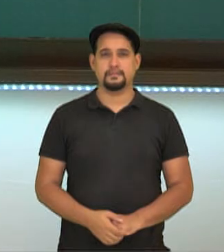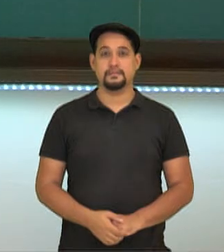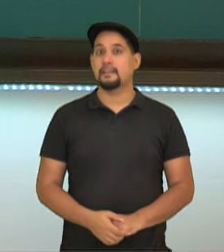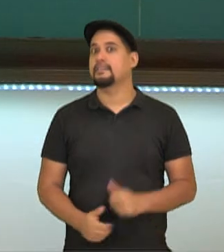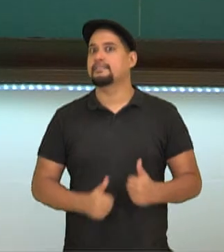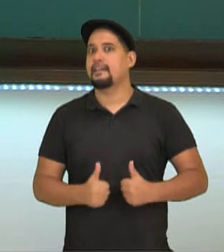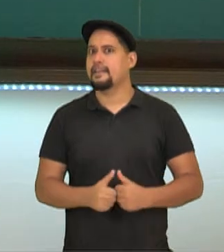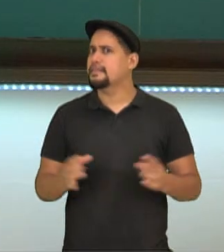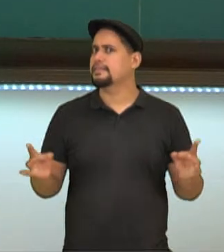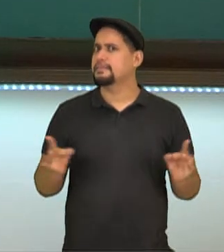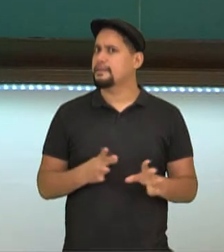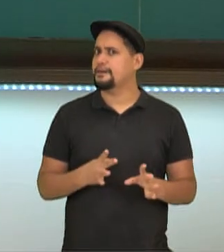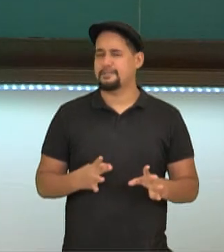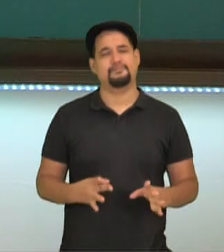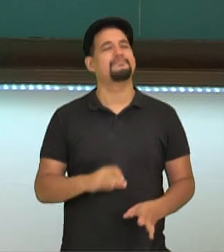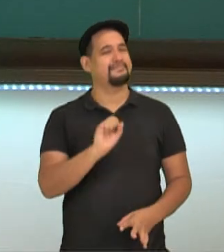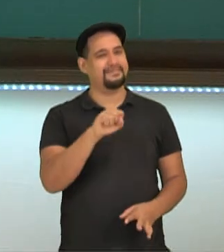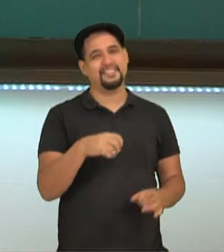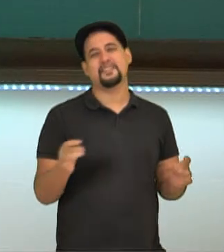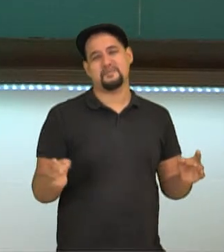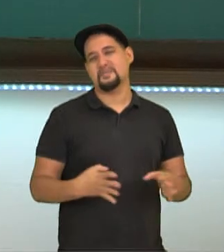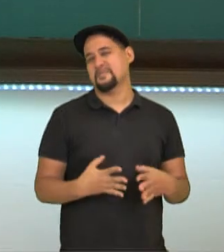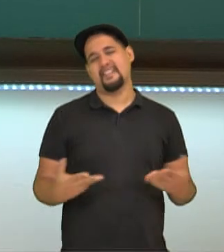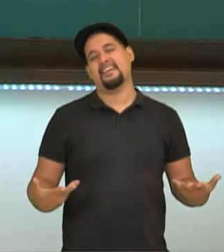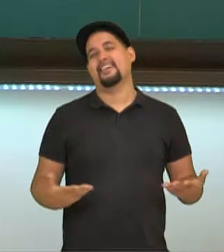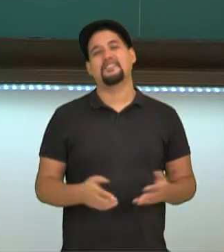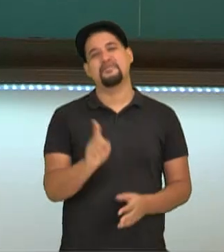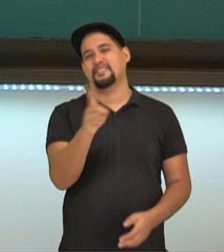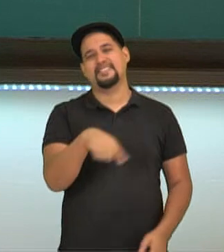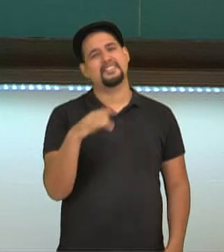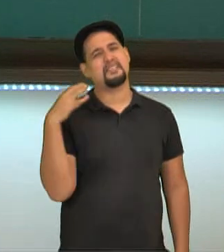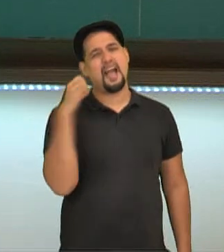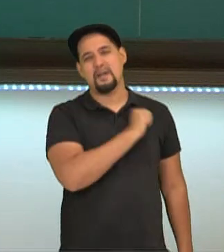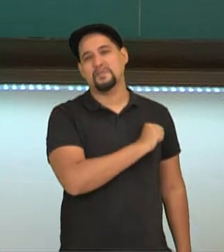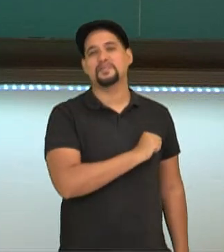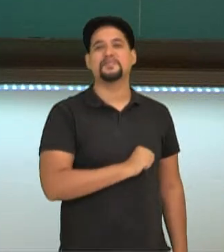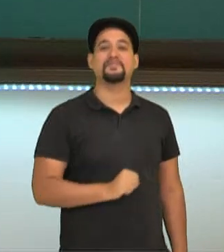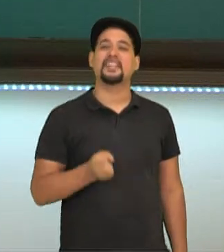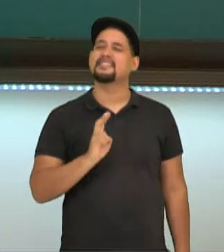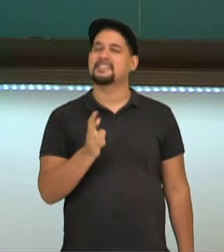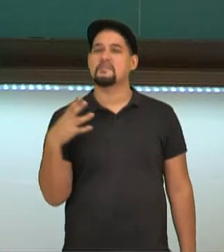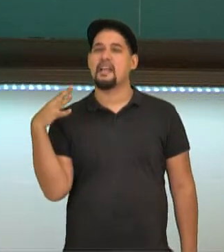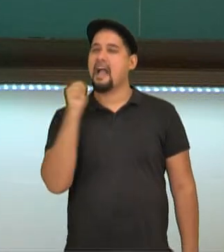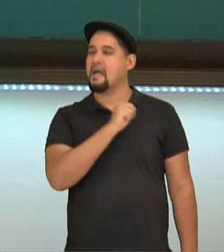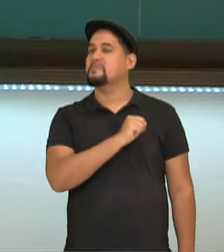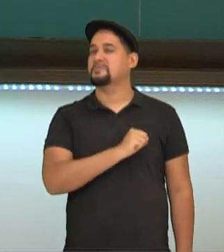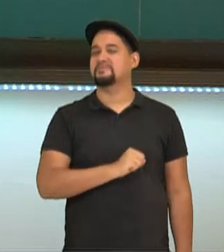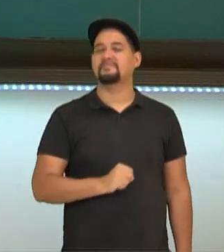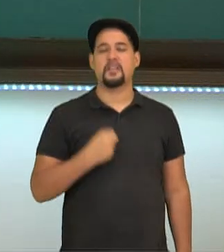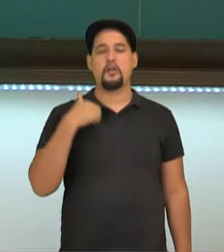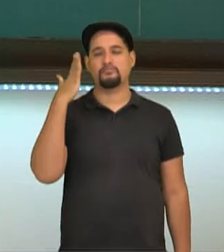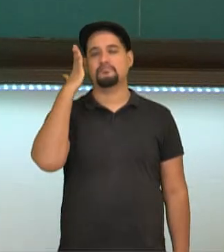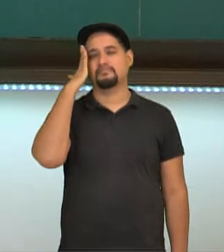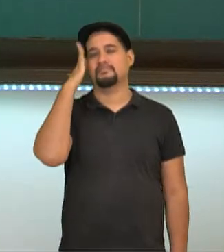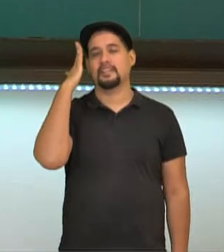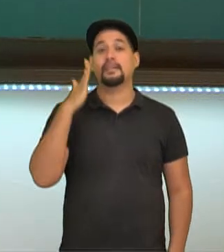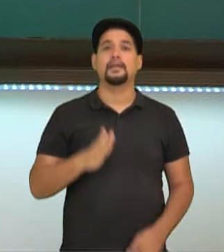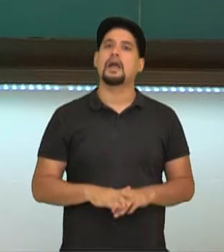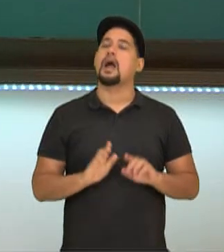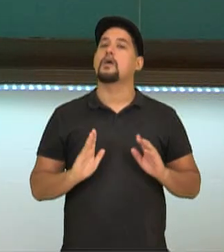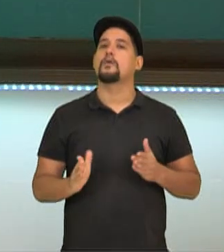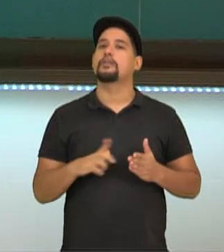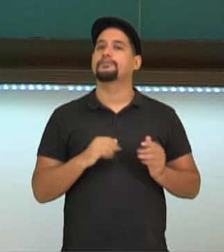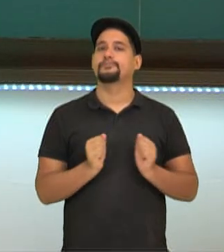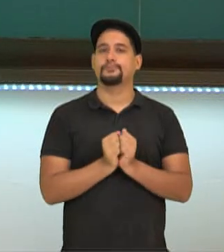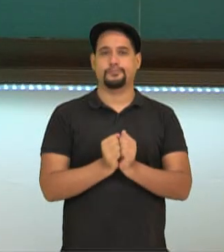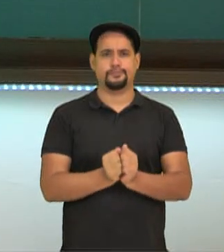E aí, terminou? Claro que terminou. Vocês sempre são rápidos, né? Vocês sempre são rápidas. Eu sei disso. Vamos aqui